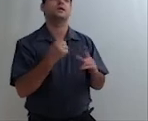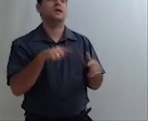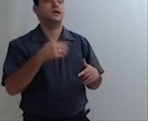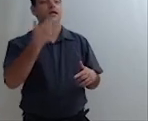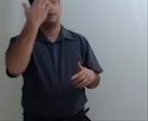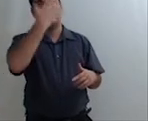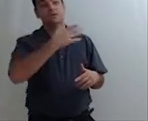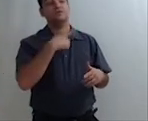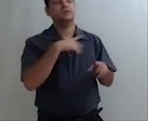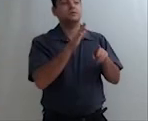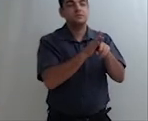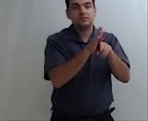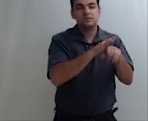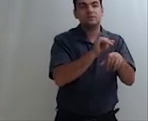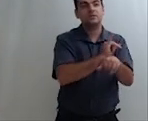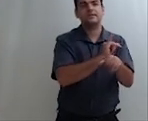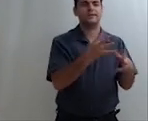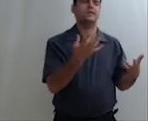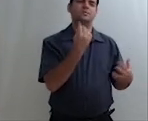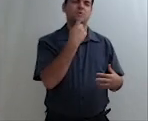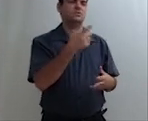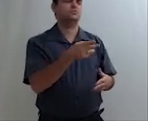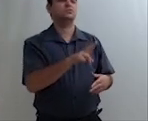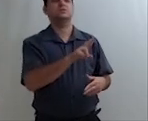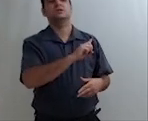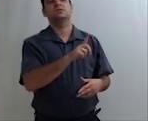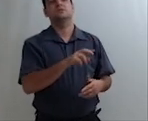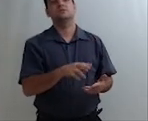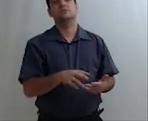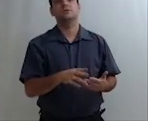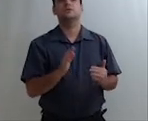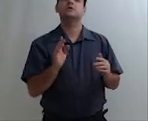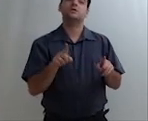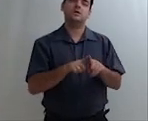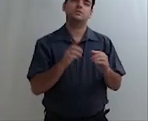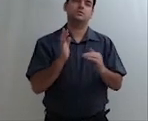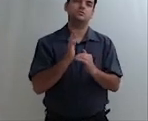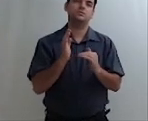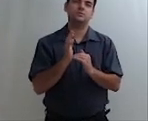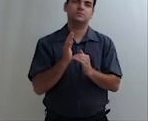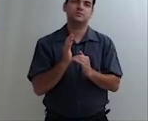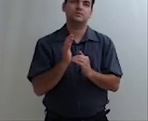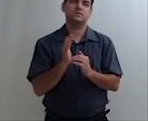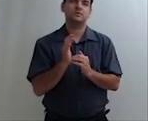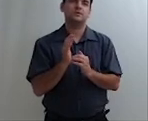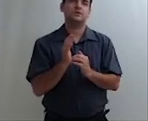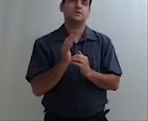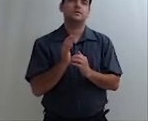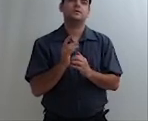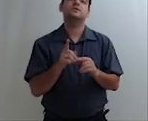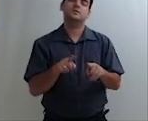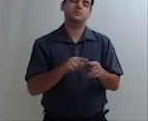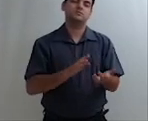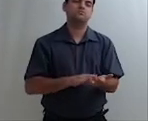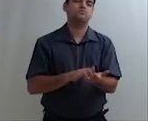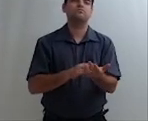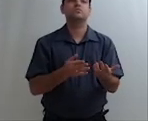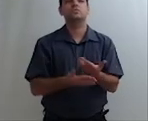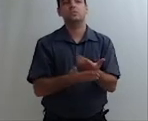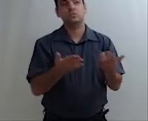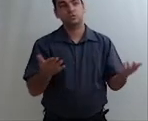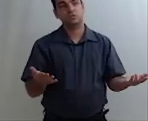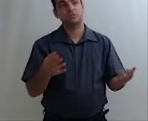via não merece respaldo e finalmente eh também eh louvando os precedentes Ministro